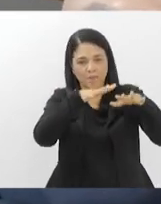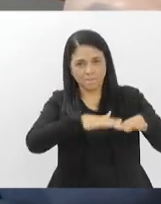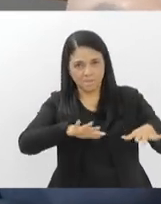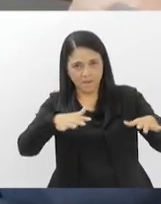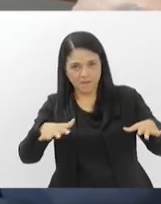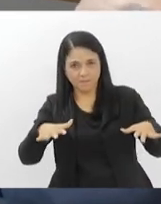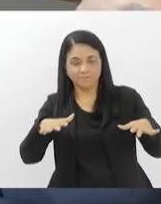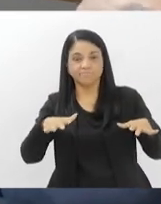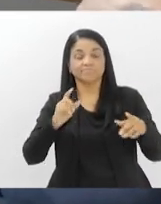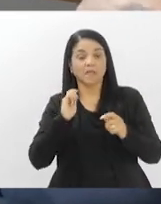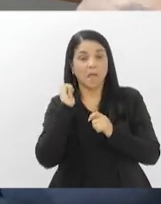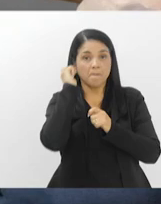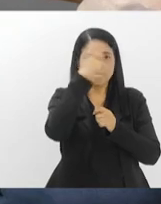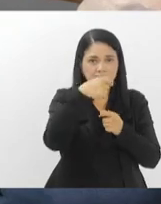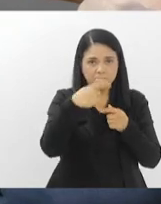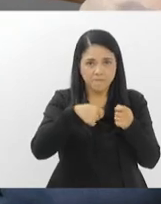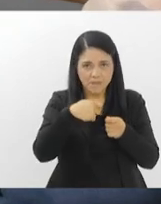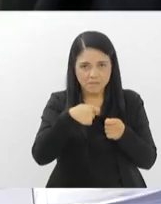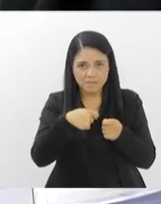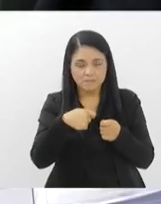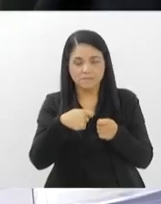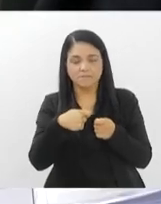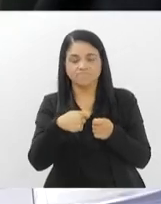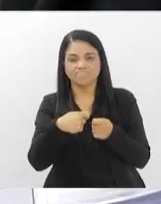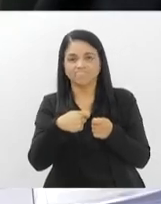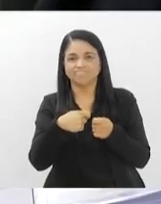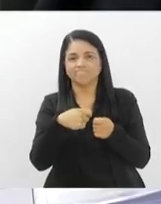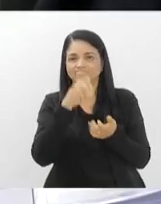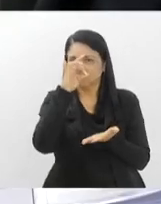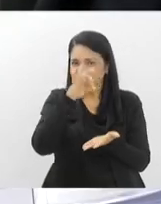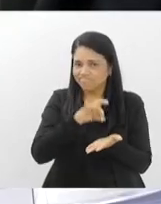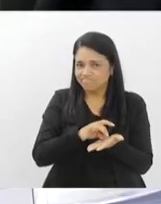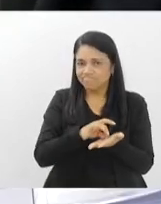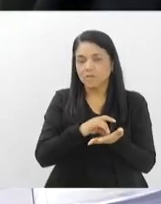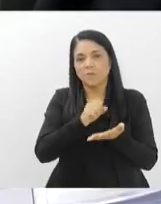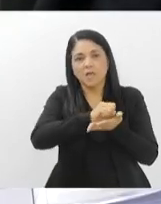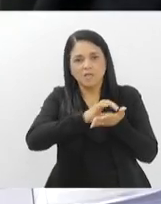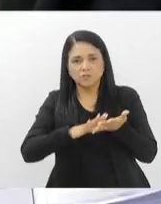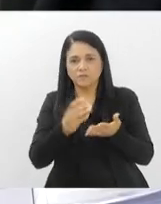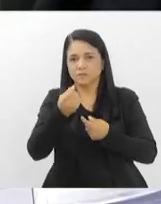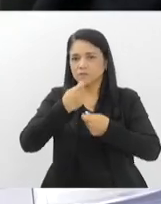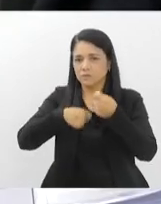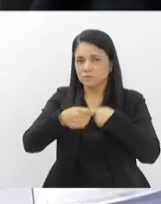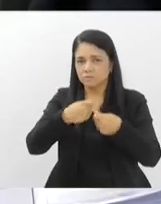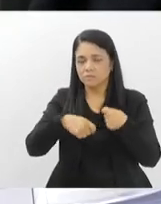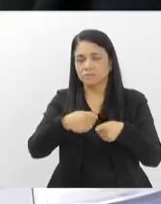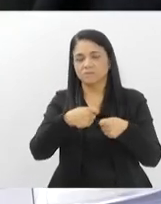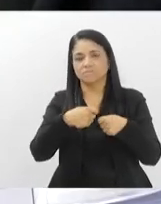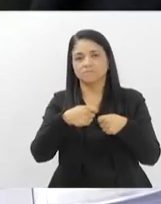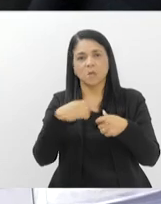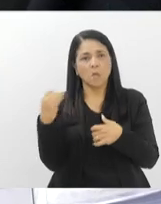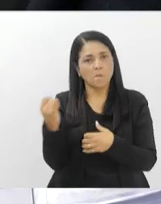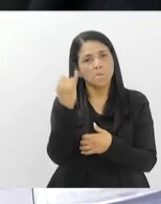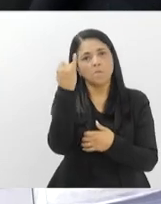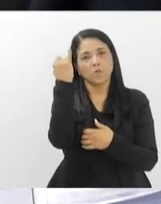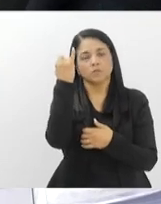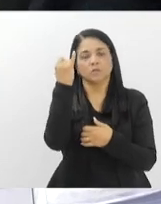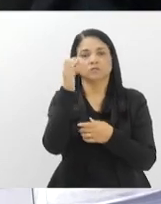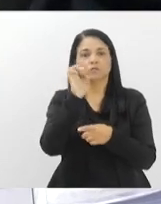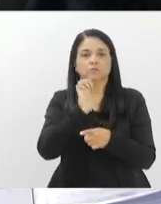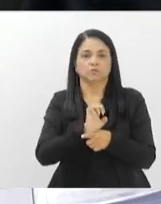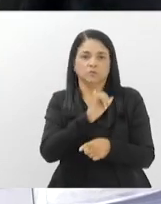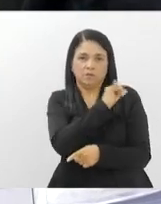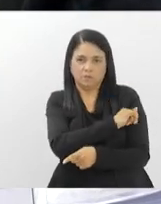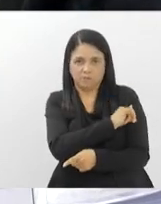a nossa pesca, né, ela é uma atividade econômica pujante e importante do nosso estado do